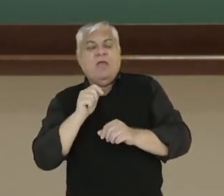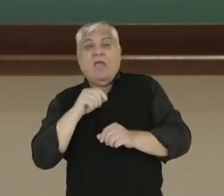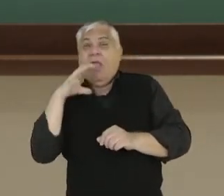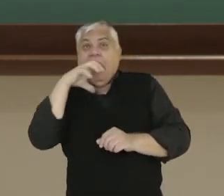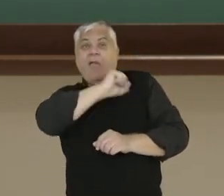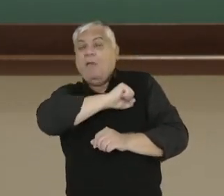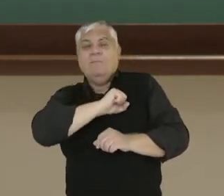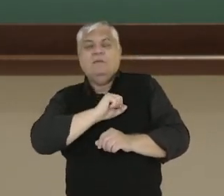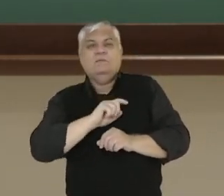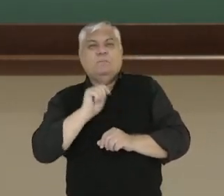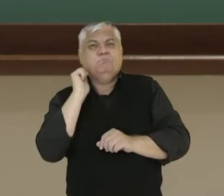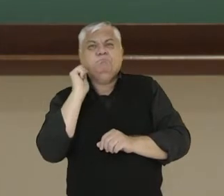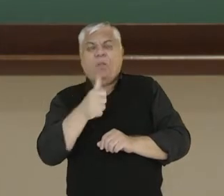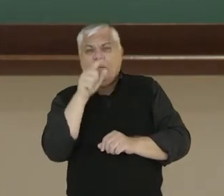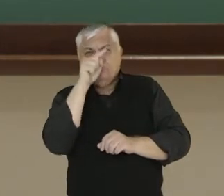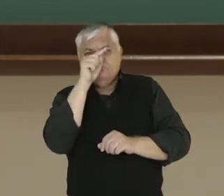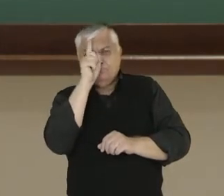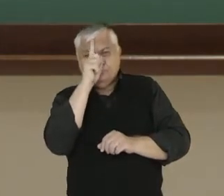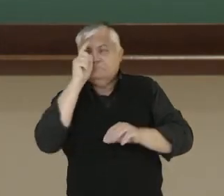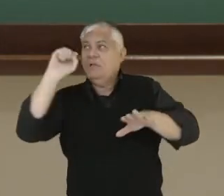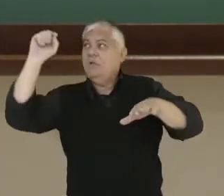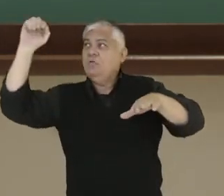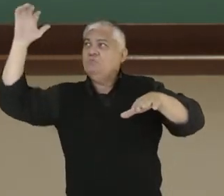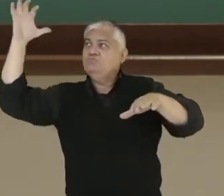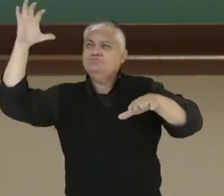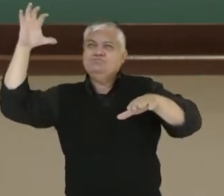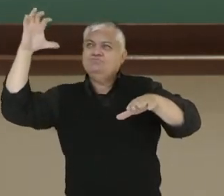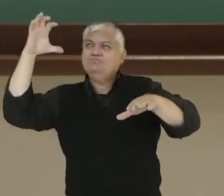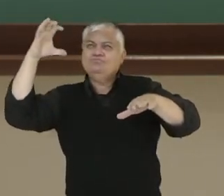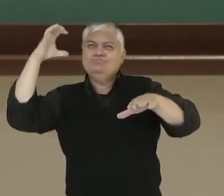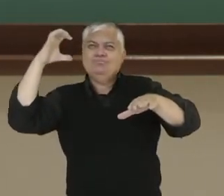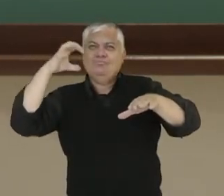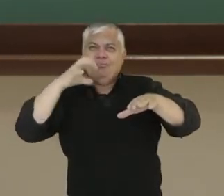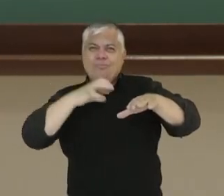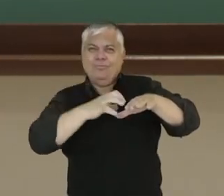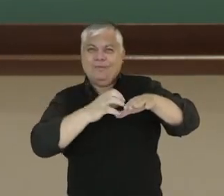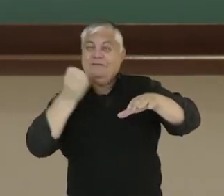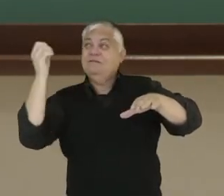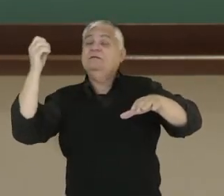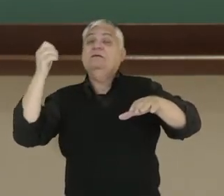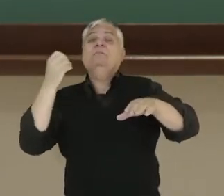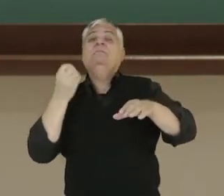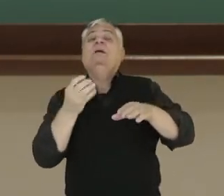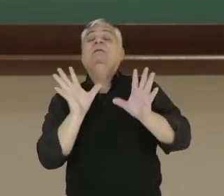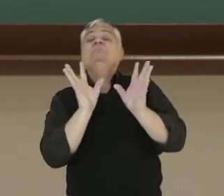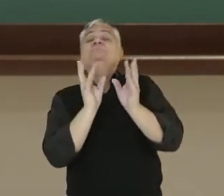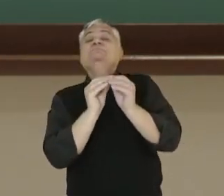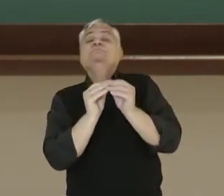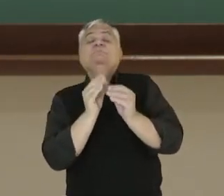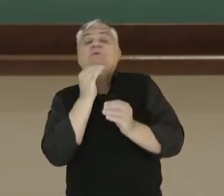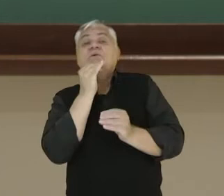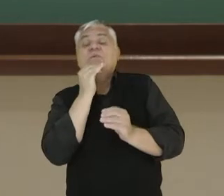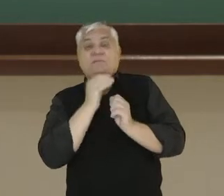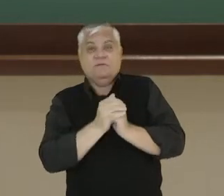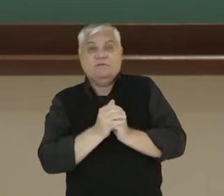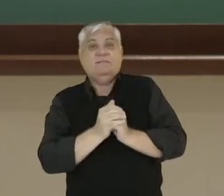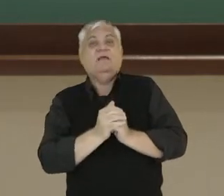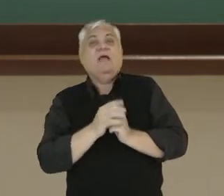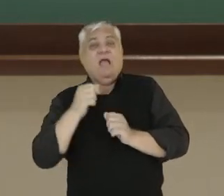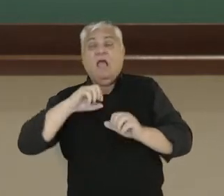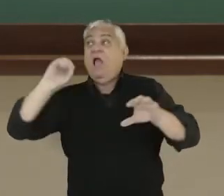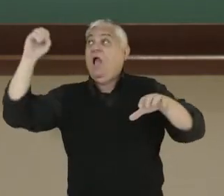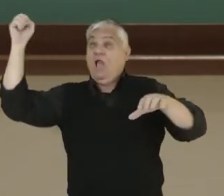velocidade de 300 mil é a velocidade no vácuo. Mas nós, para simplificar, nós falamos que a luz